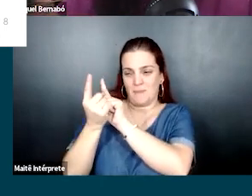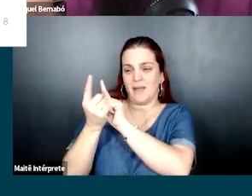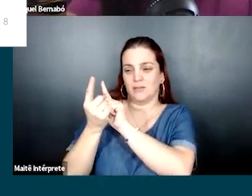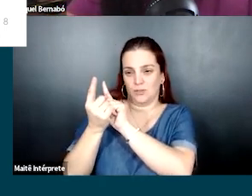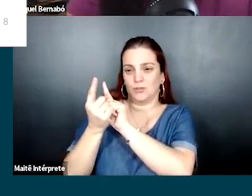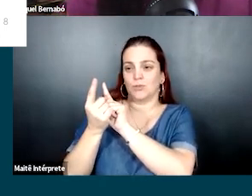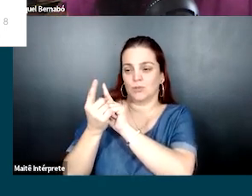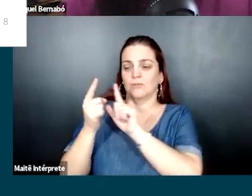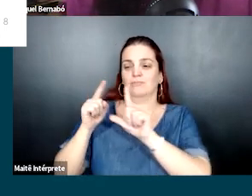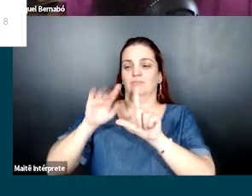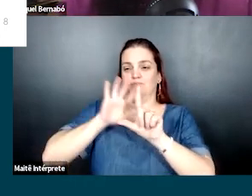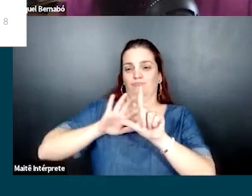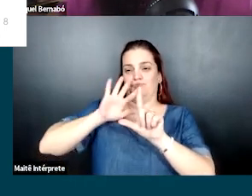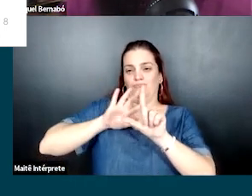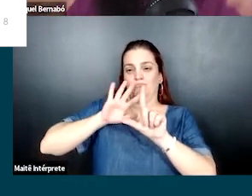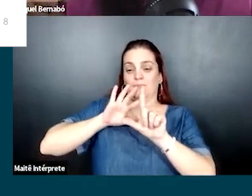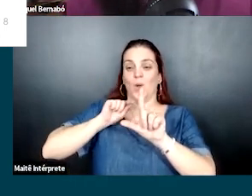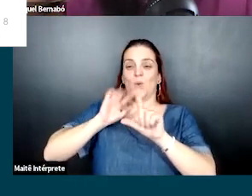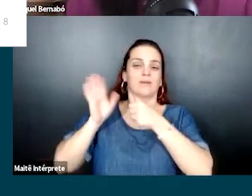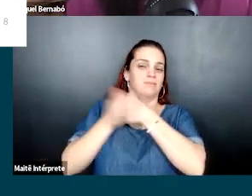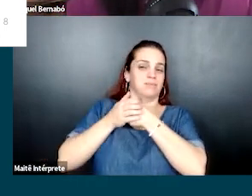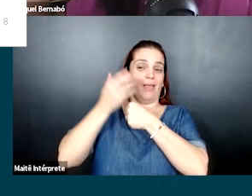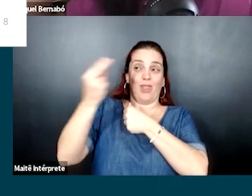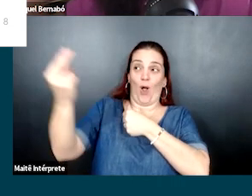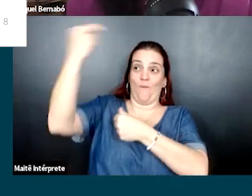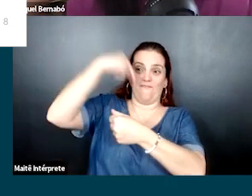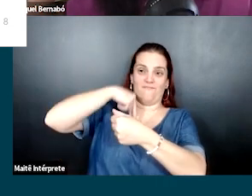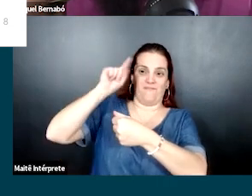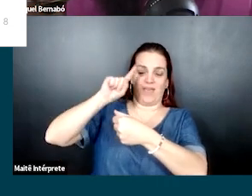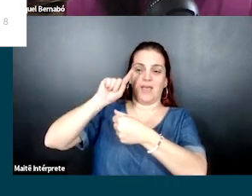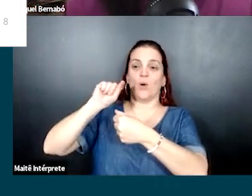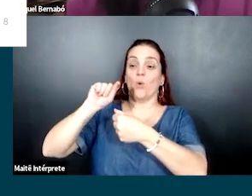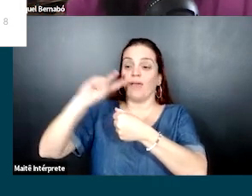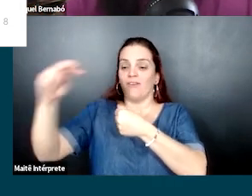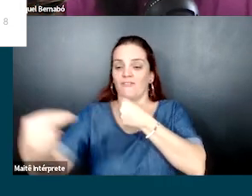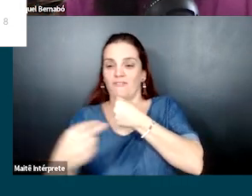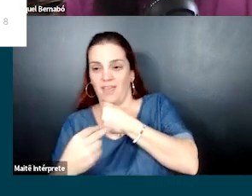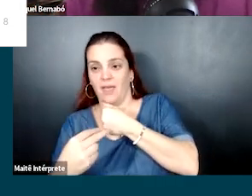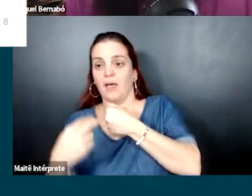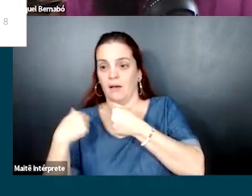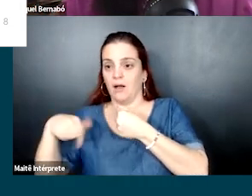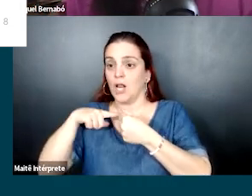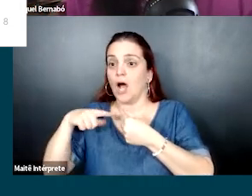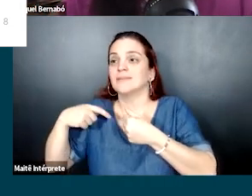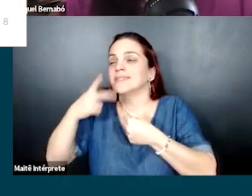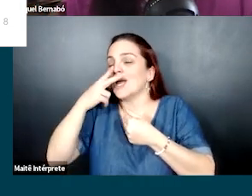contato entre o usuário e nossa companhia, e o backstage, que é tudo que funciona por trás da cortina que o usuário não está vendo, como, por exemplo, o fluxo